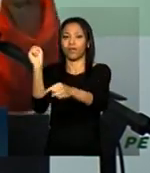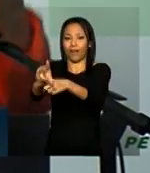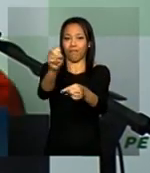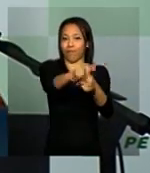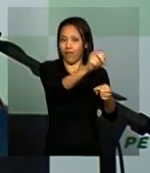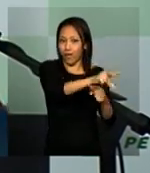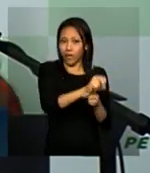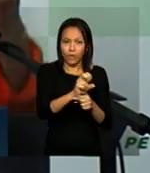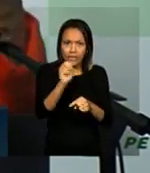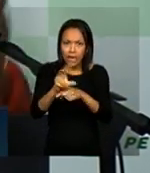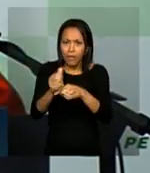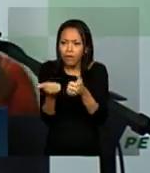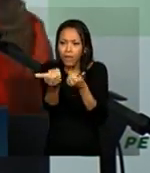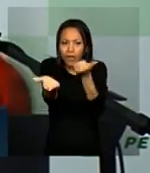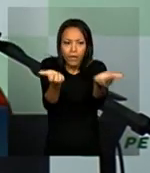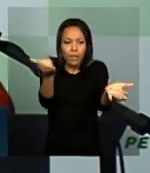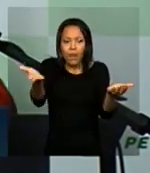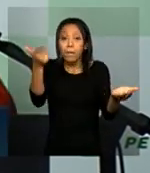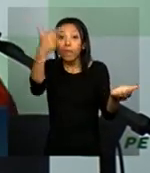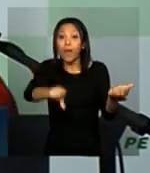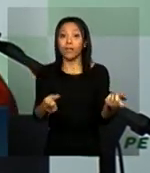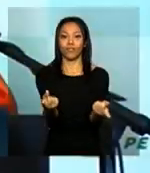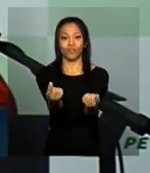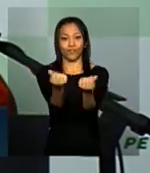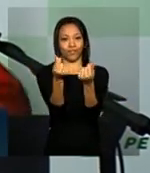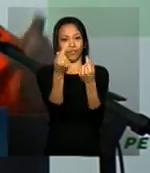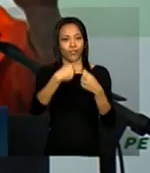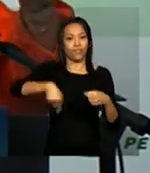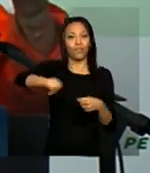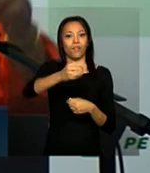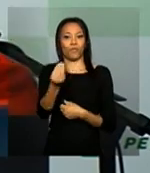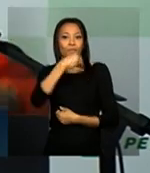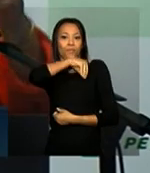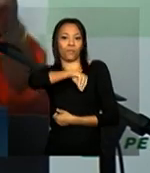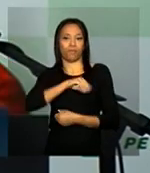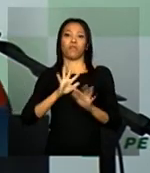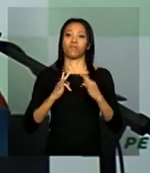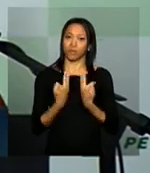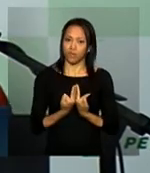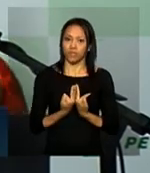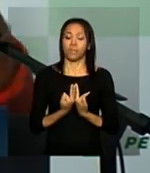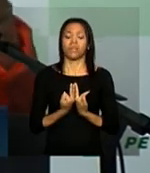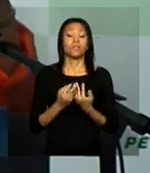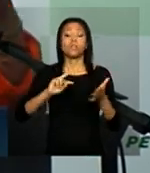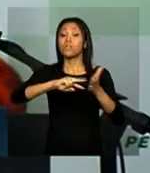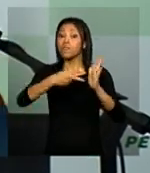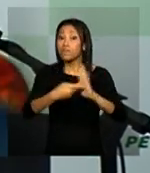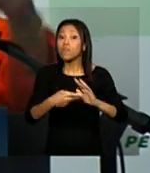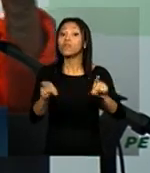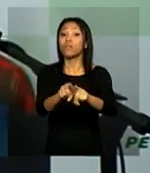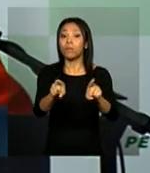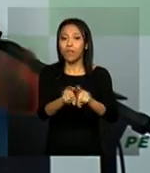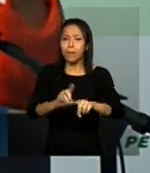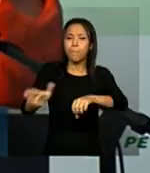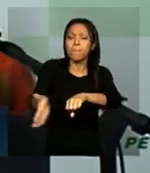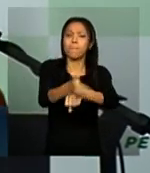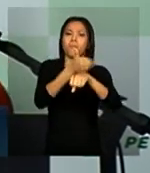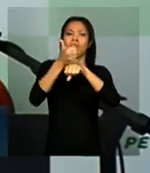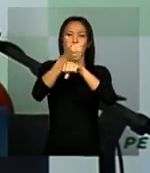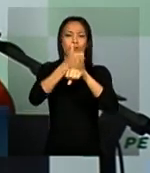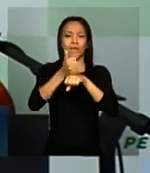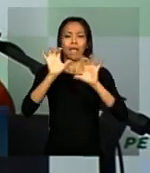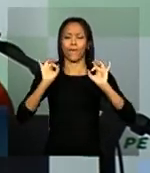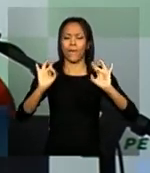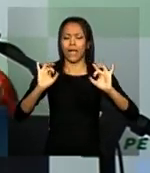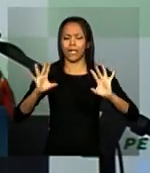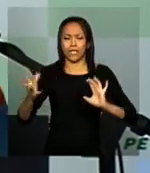gerado, significa mais renda para as famílias, significa também a melhoria da qualidade do